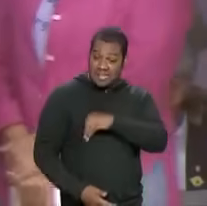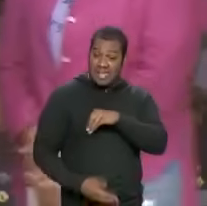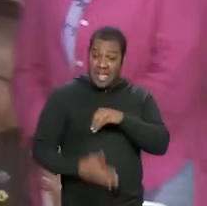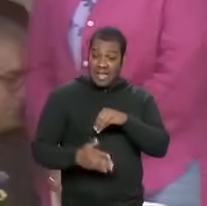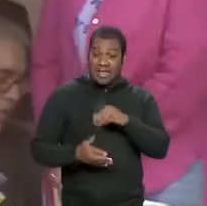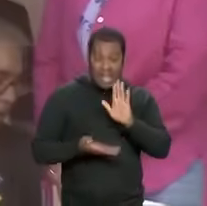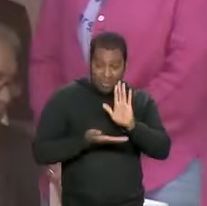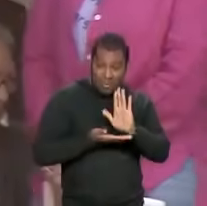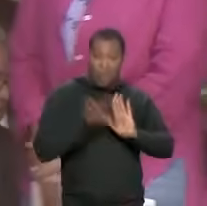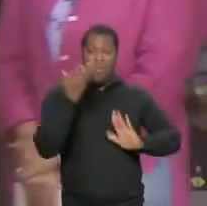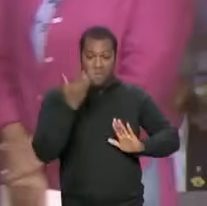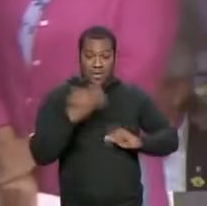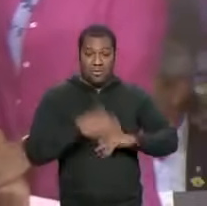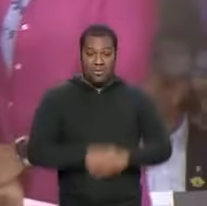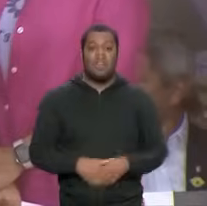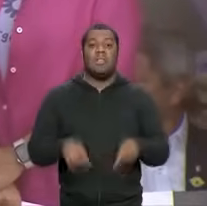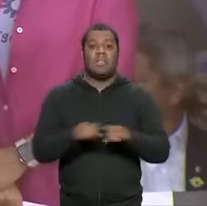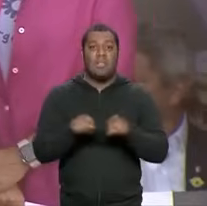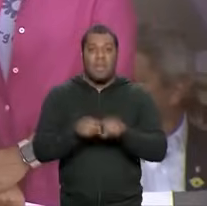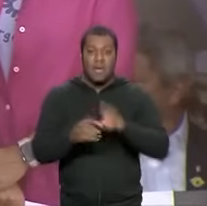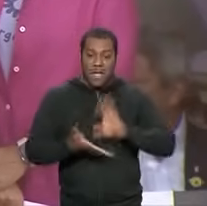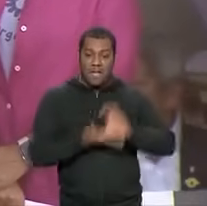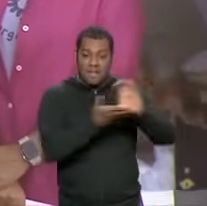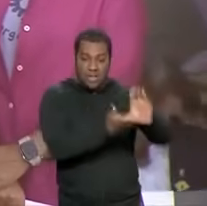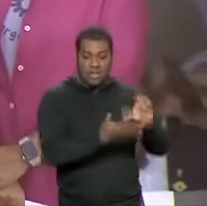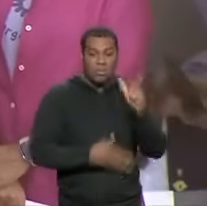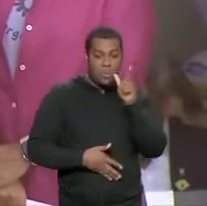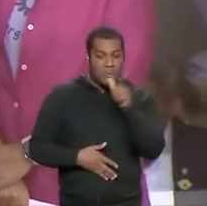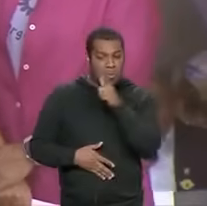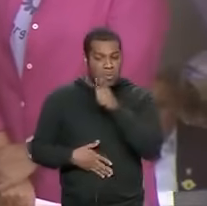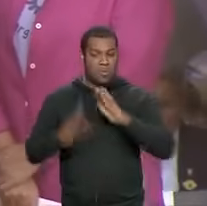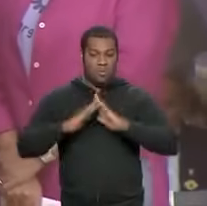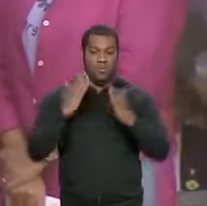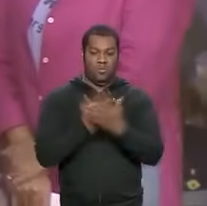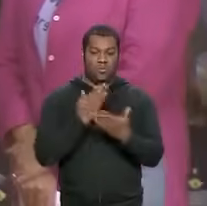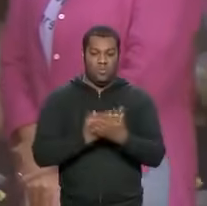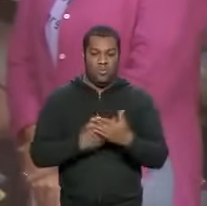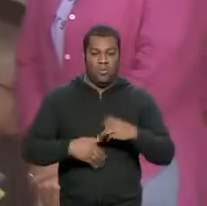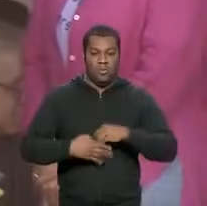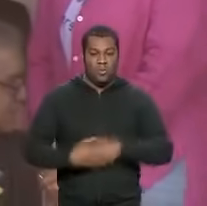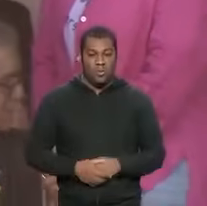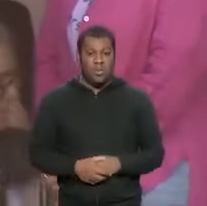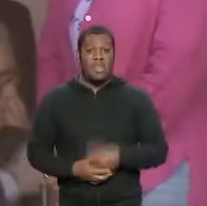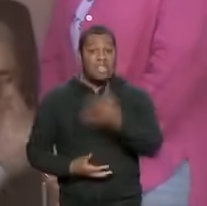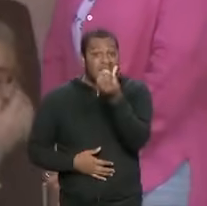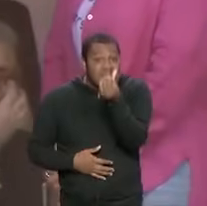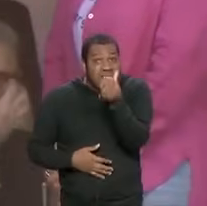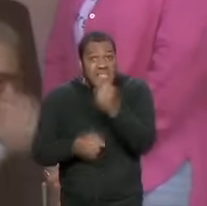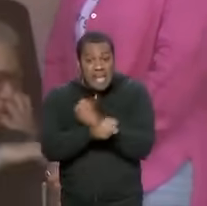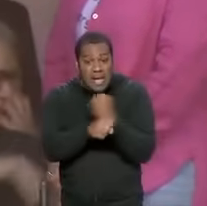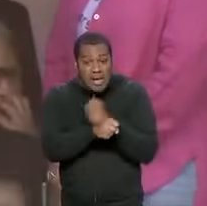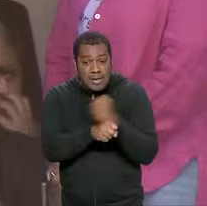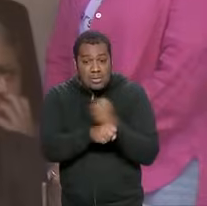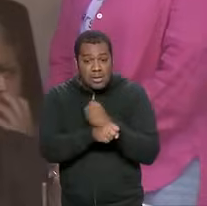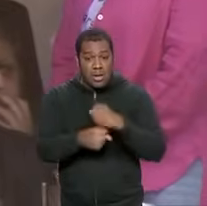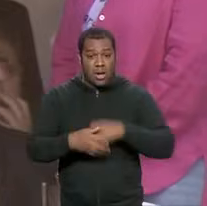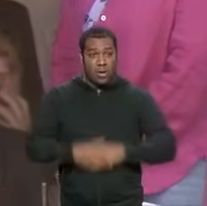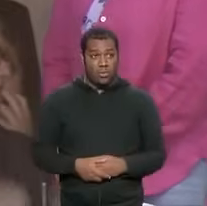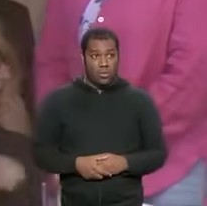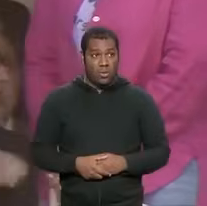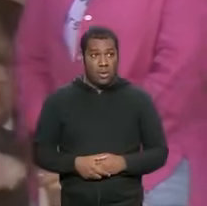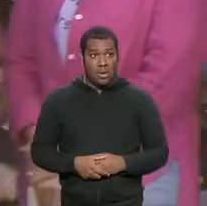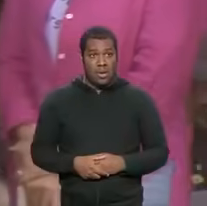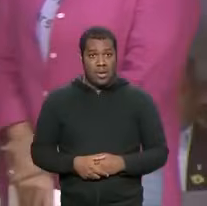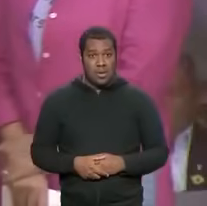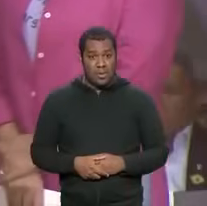o repasse para merenda escolar também teve fazia seis anos que não seja não